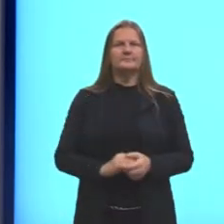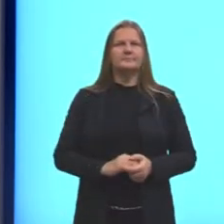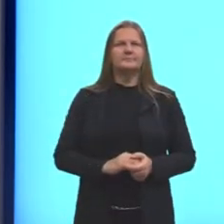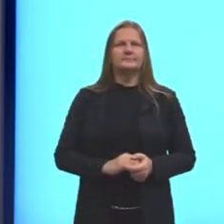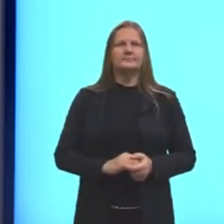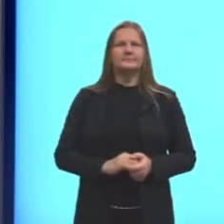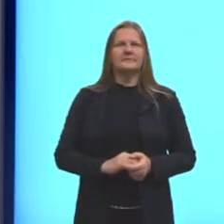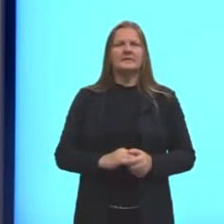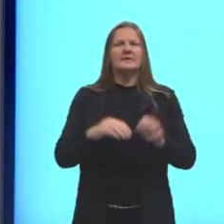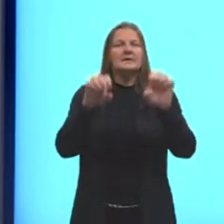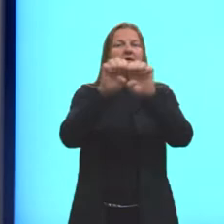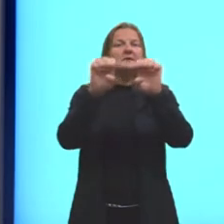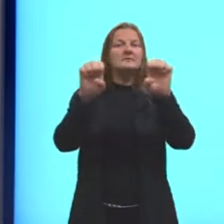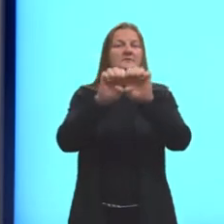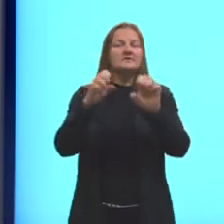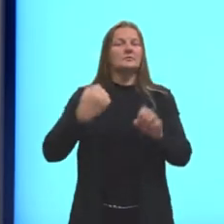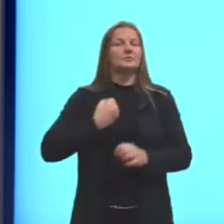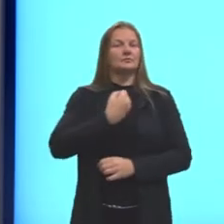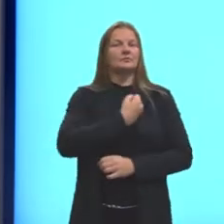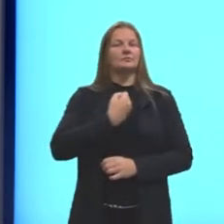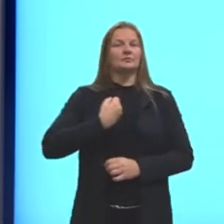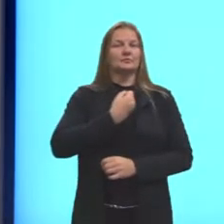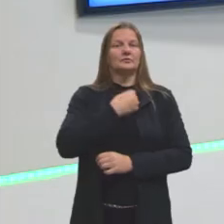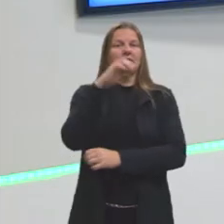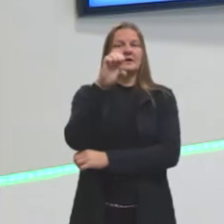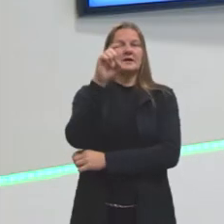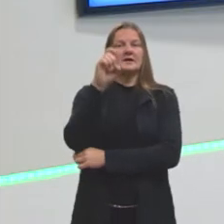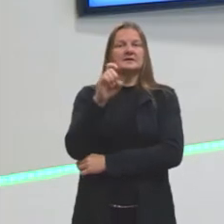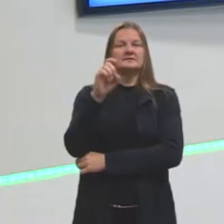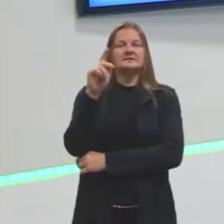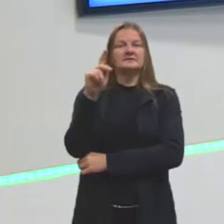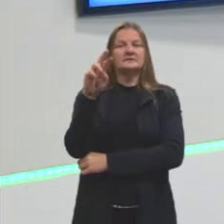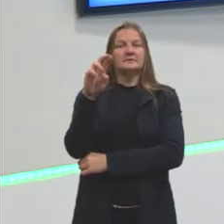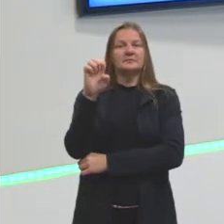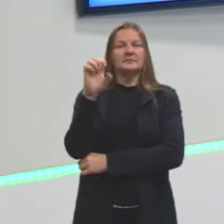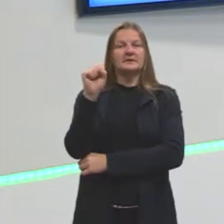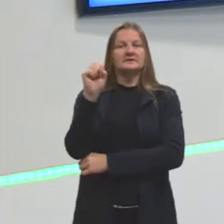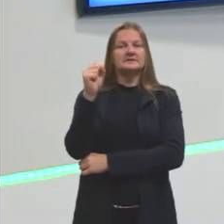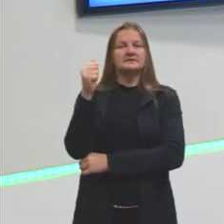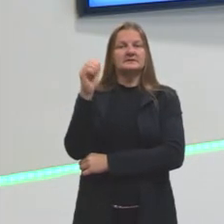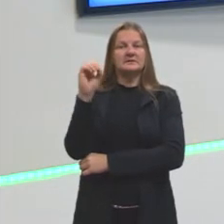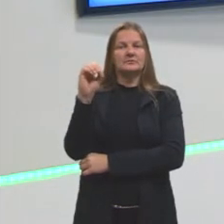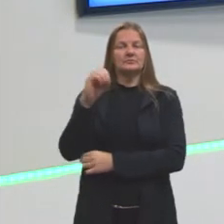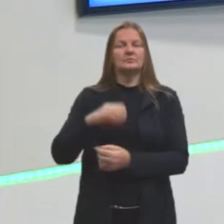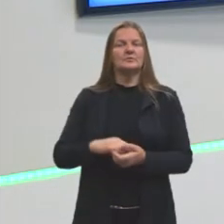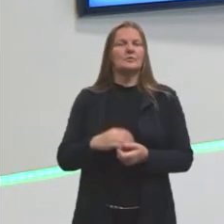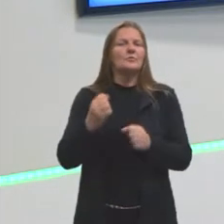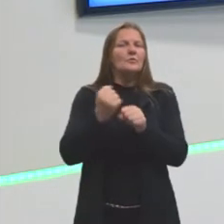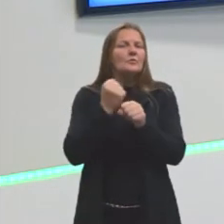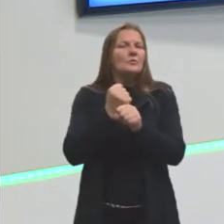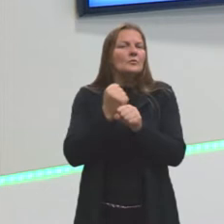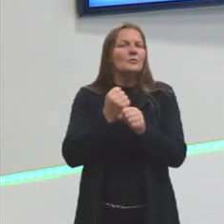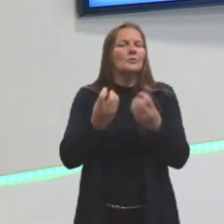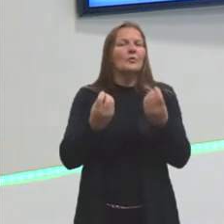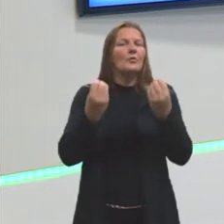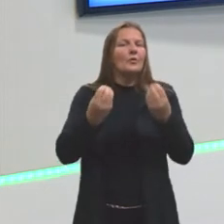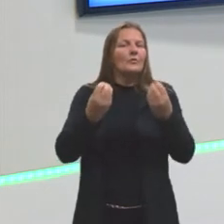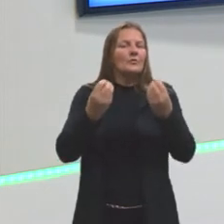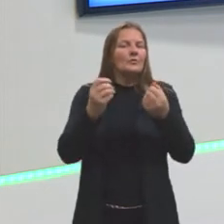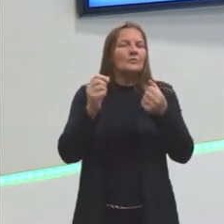nós falamos em representar um número ou uma expressão como produto de fatores o quê que vocês podem